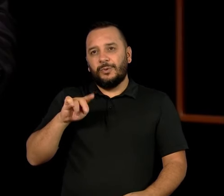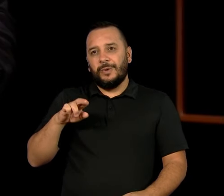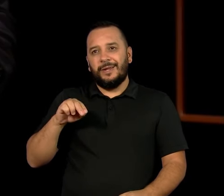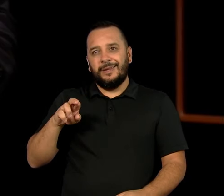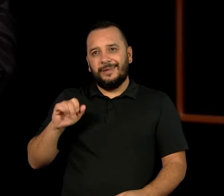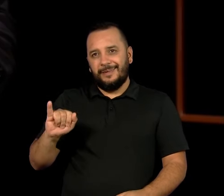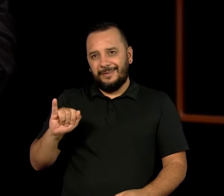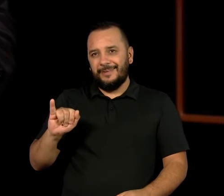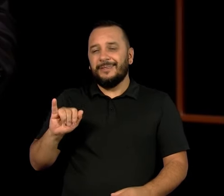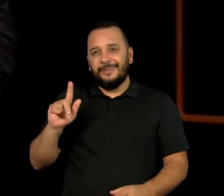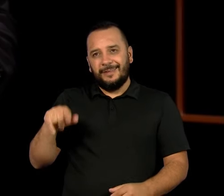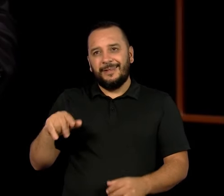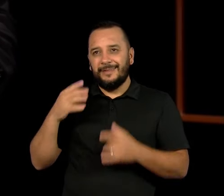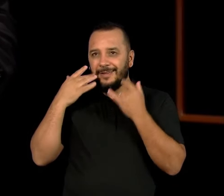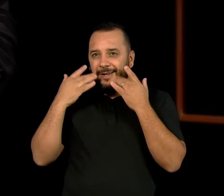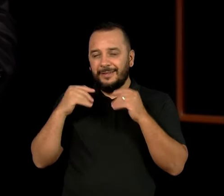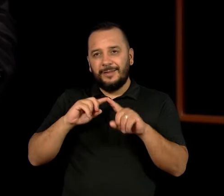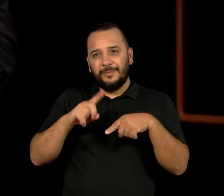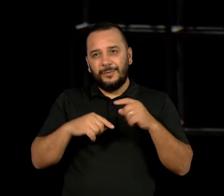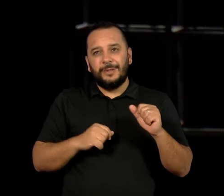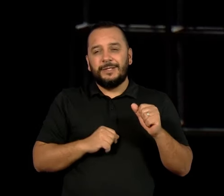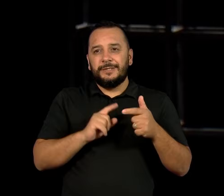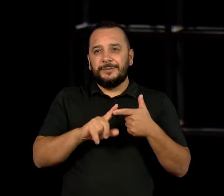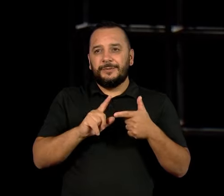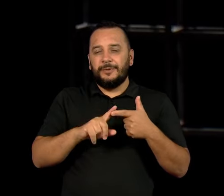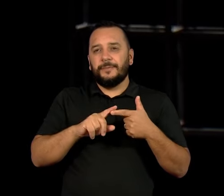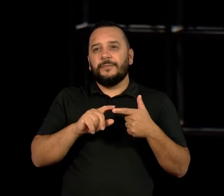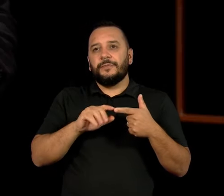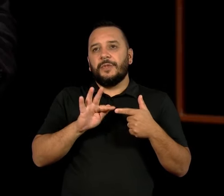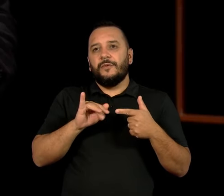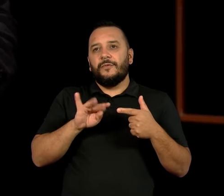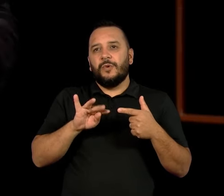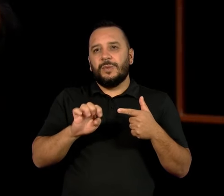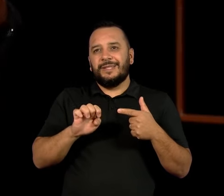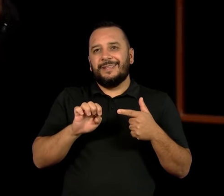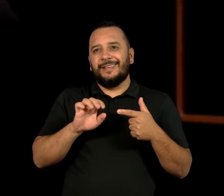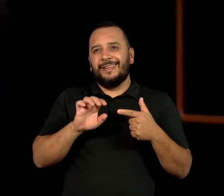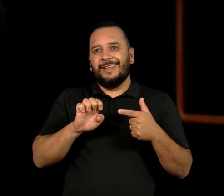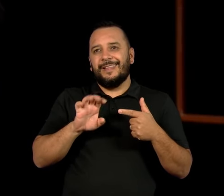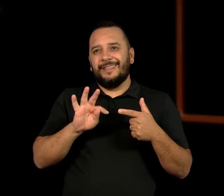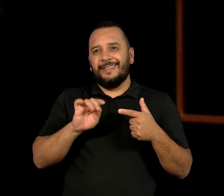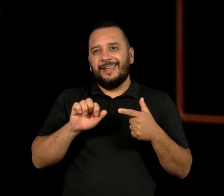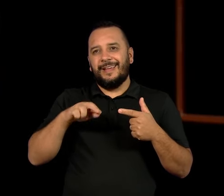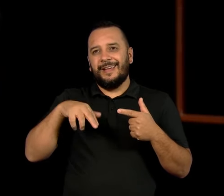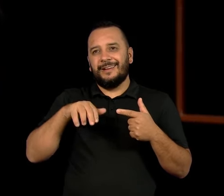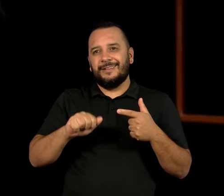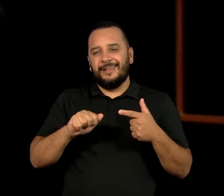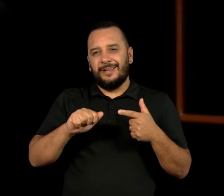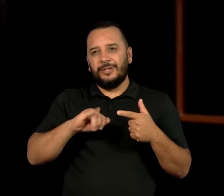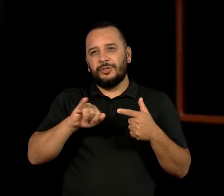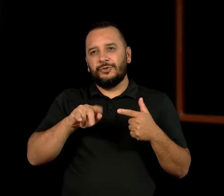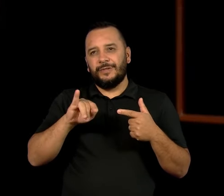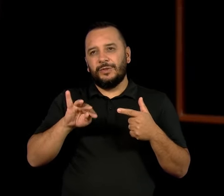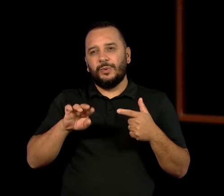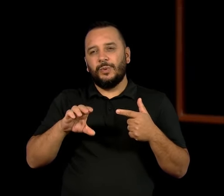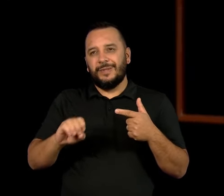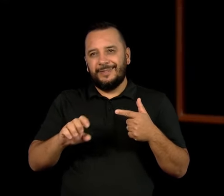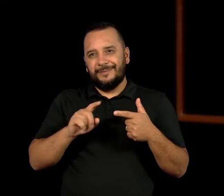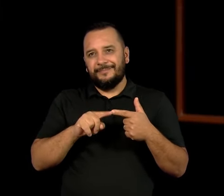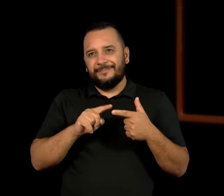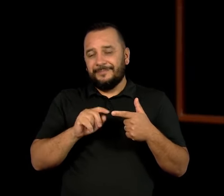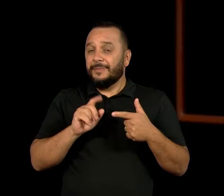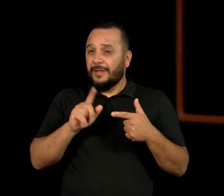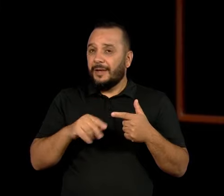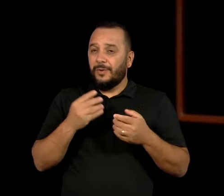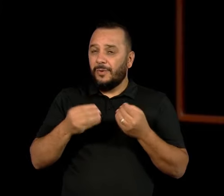teatro, depois com A Fonte da Eterna Juventude. Eu escrevi essa peça sobre o Ponce de León, essa vontade de